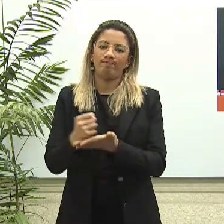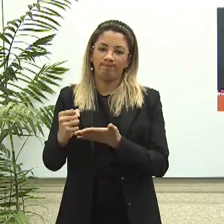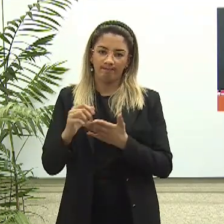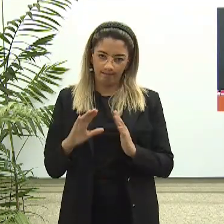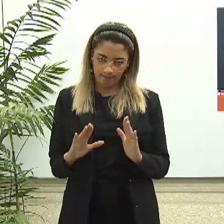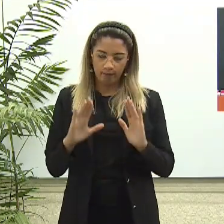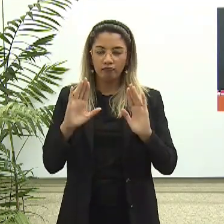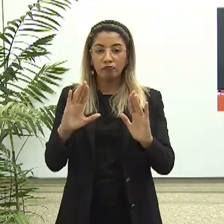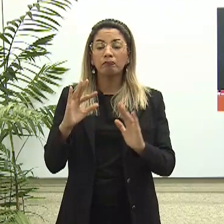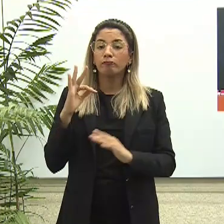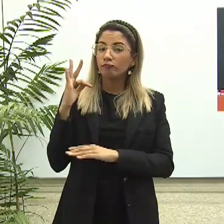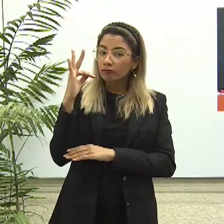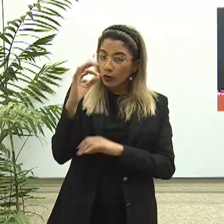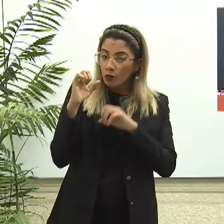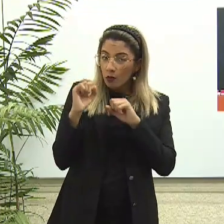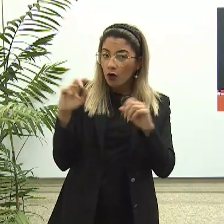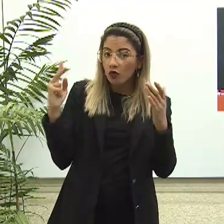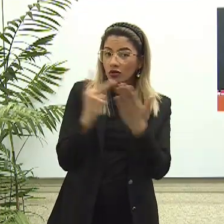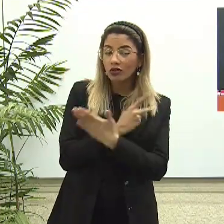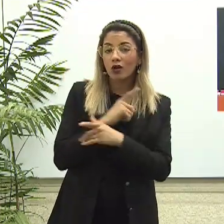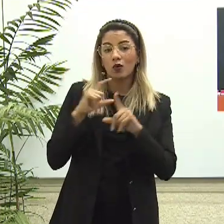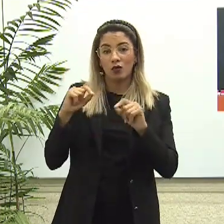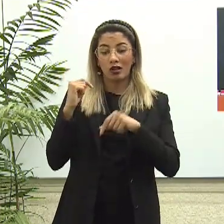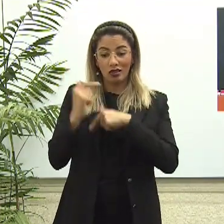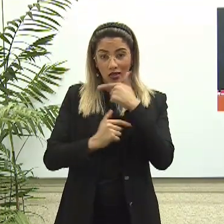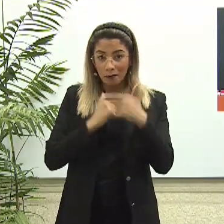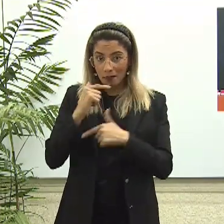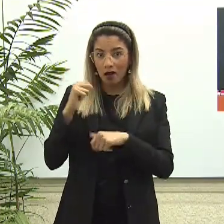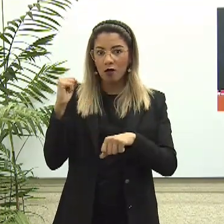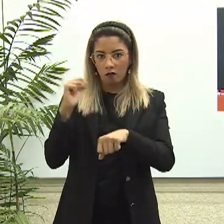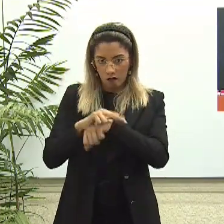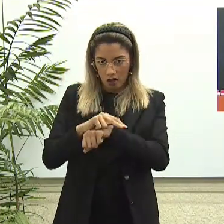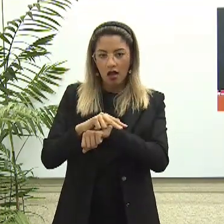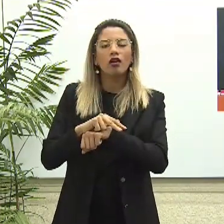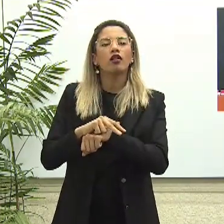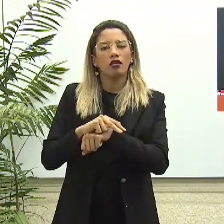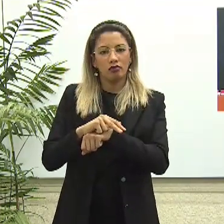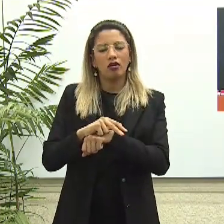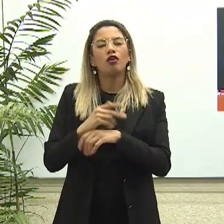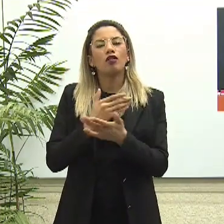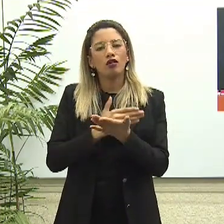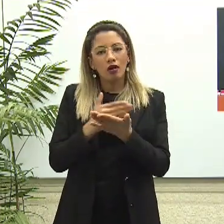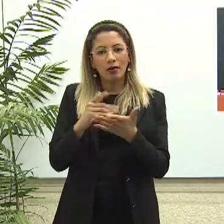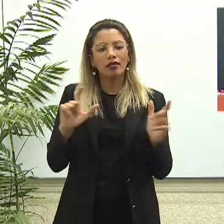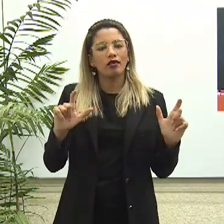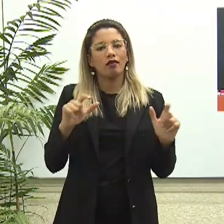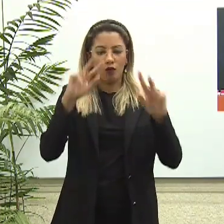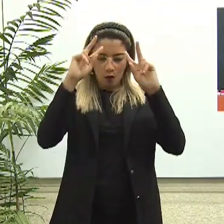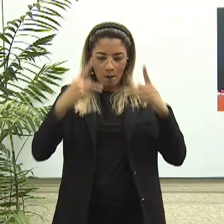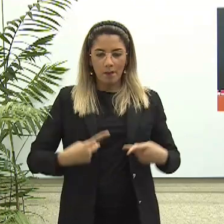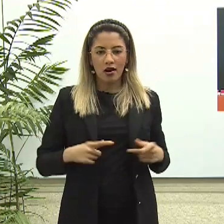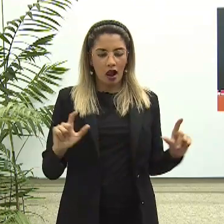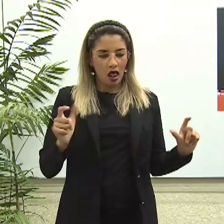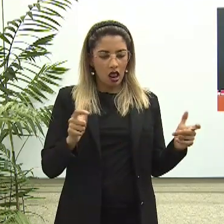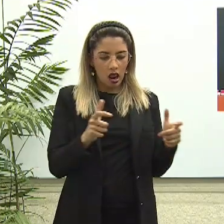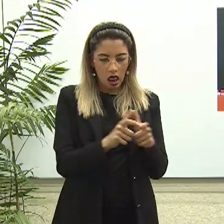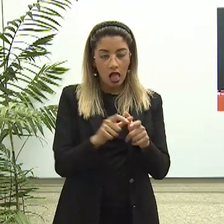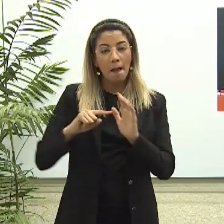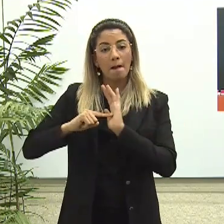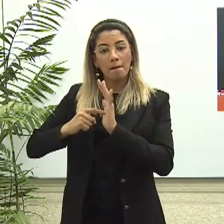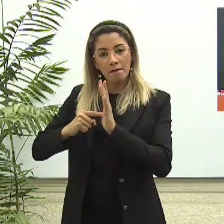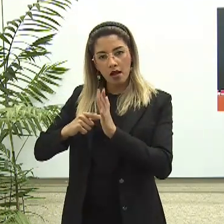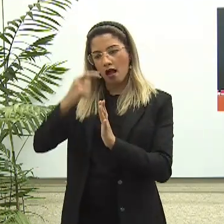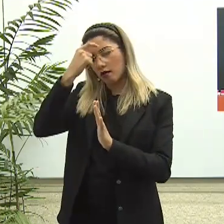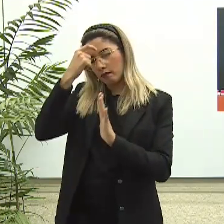muitas muitas vagas e sejam já estão sendo né mas sejam substituídas nos no no num período muito curto